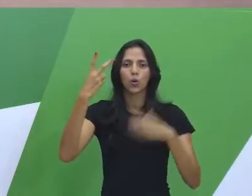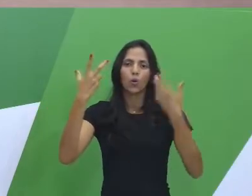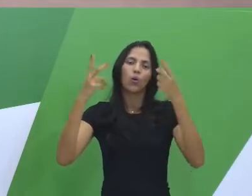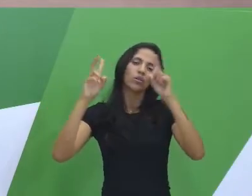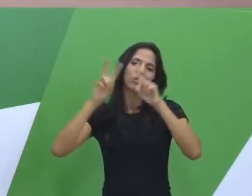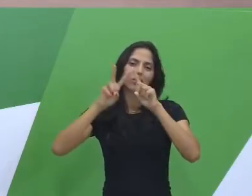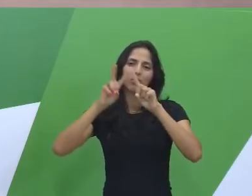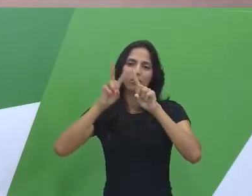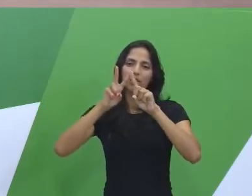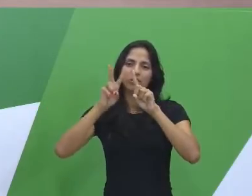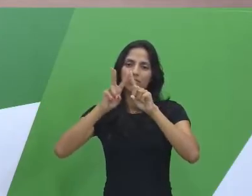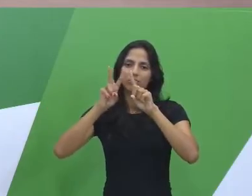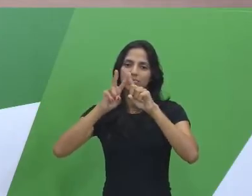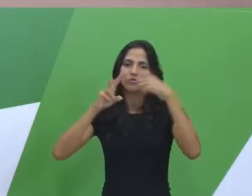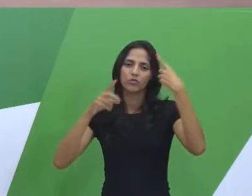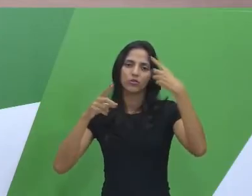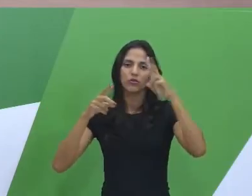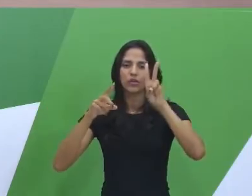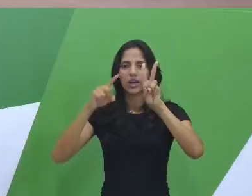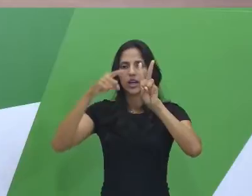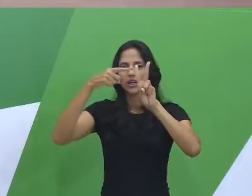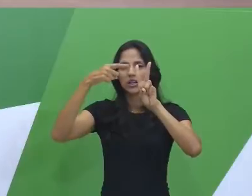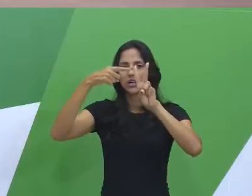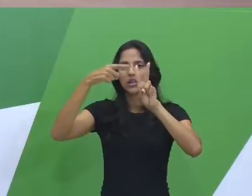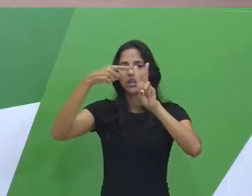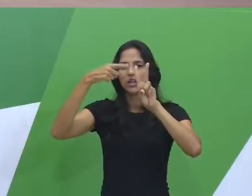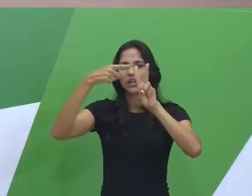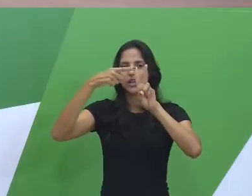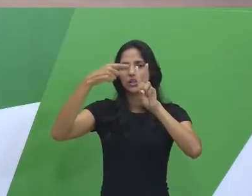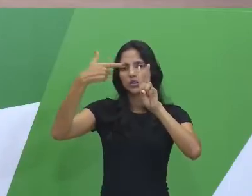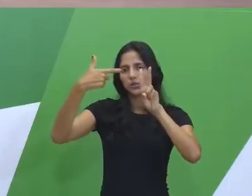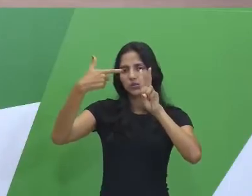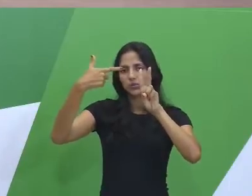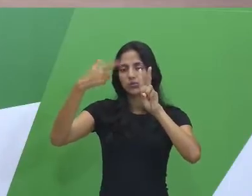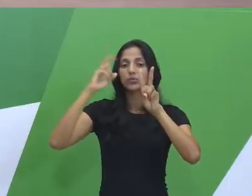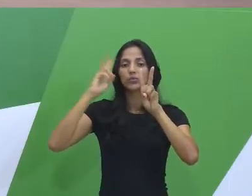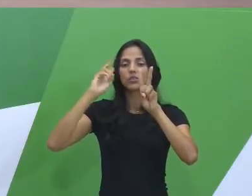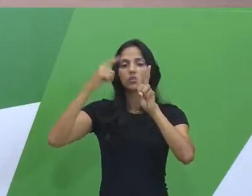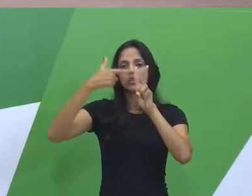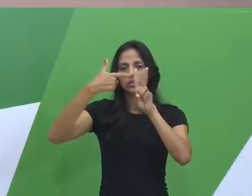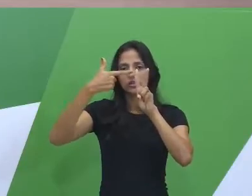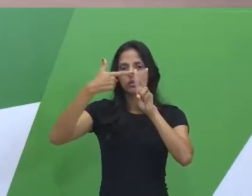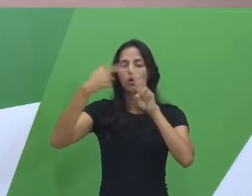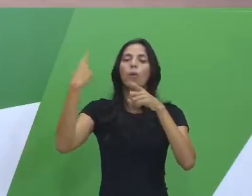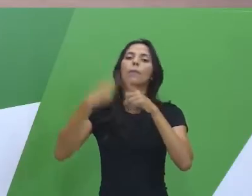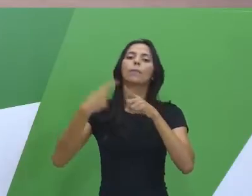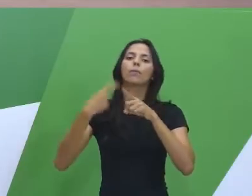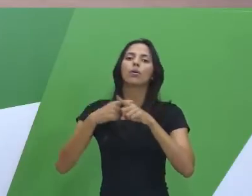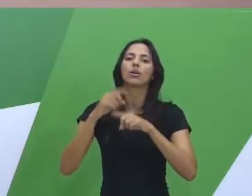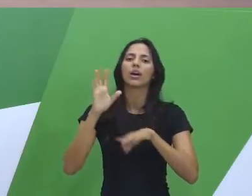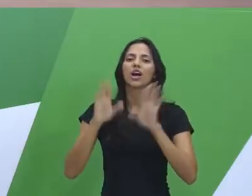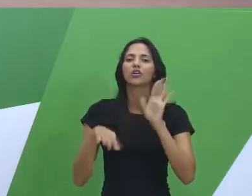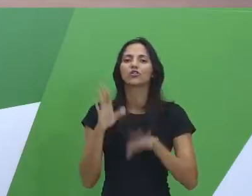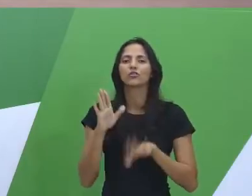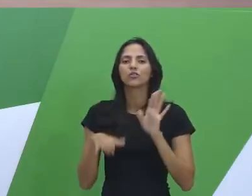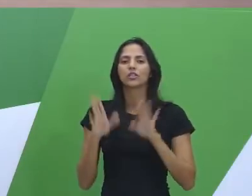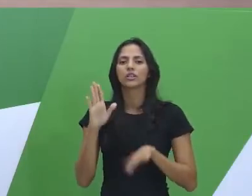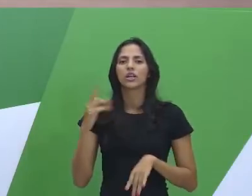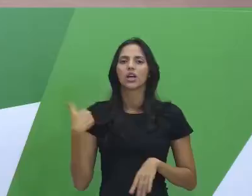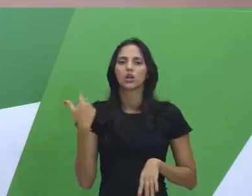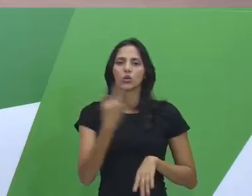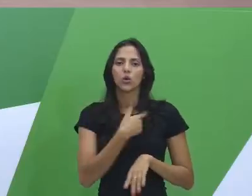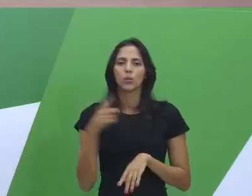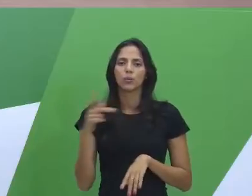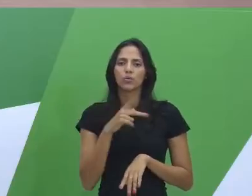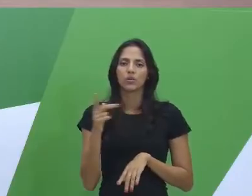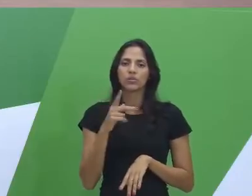graus é raiz de 3 sobre 2? E aí a mesma coisa aconteceu com o seu complemento. Por que que muitas das vezes o nosso professor